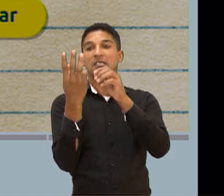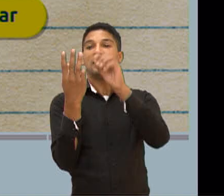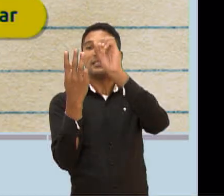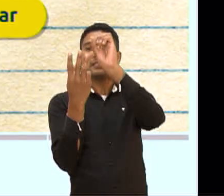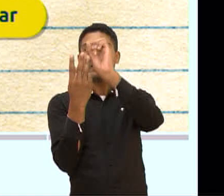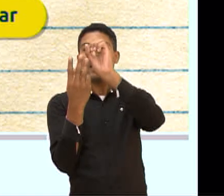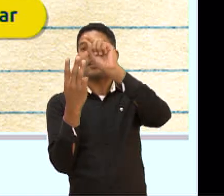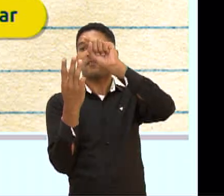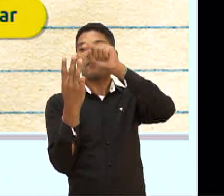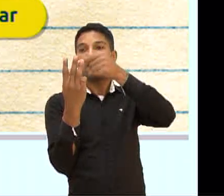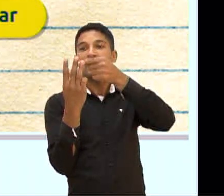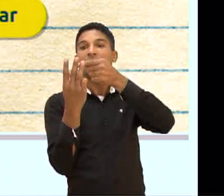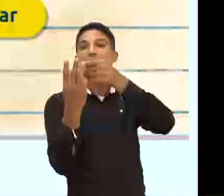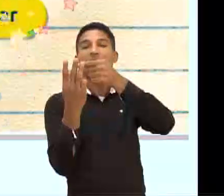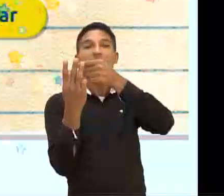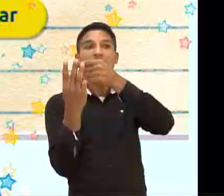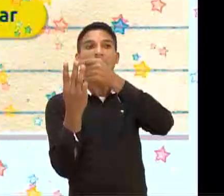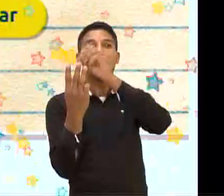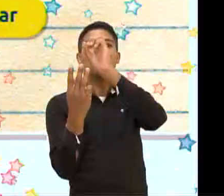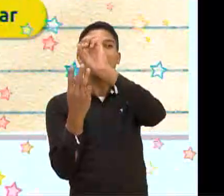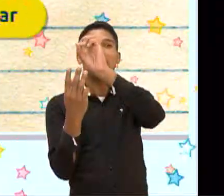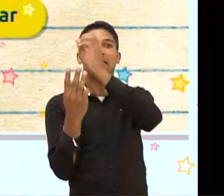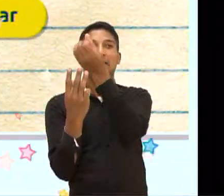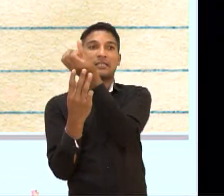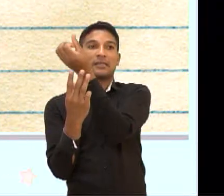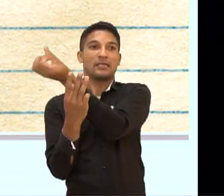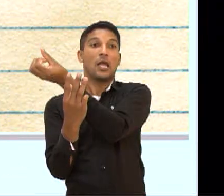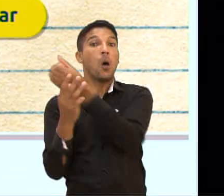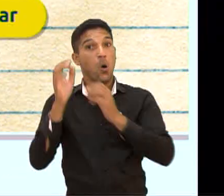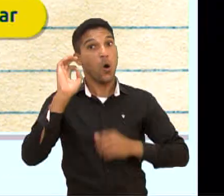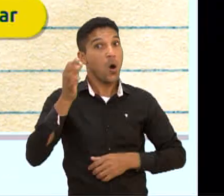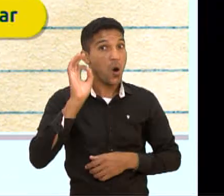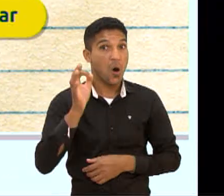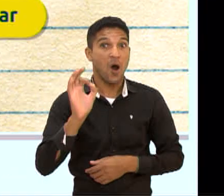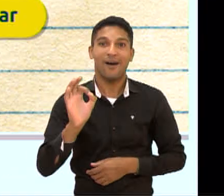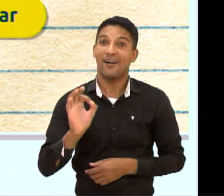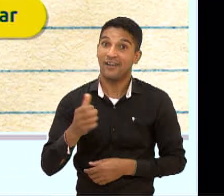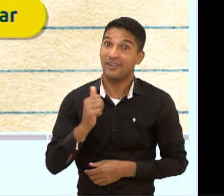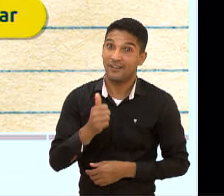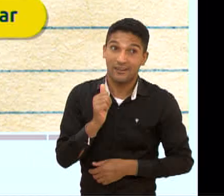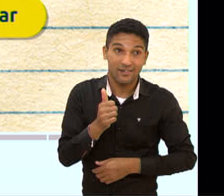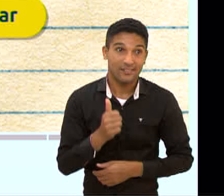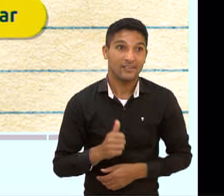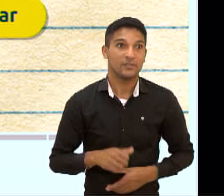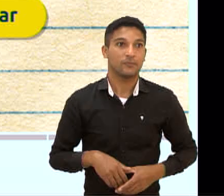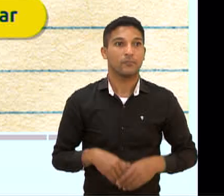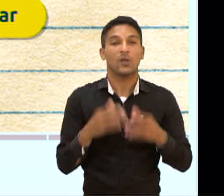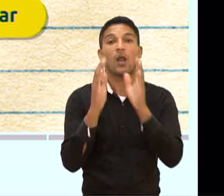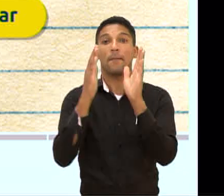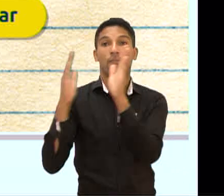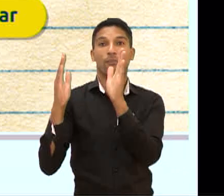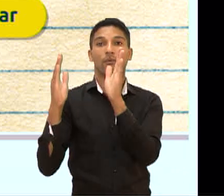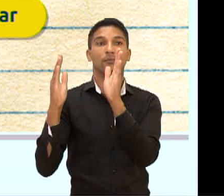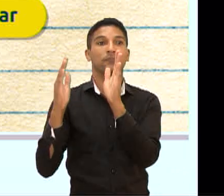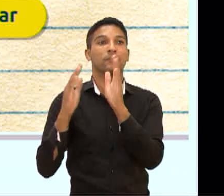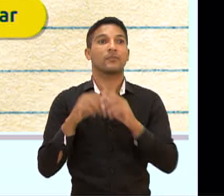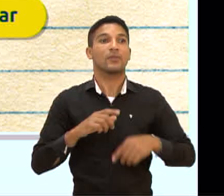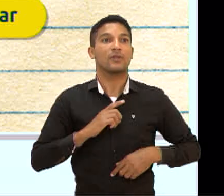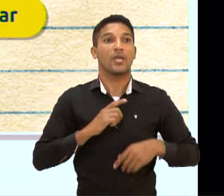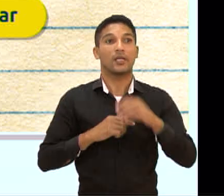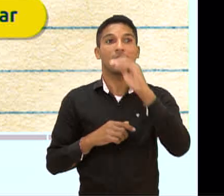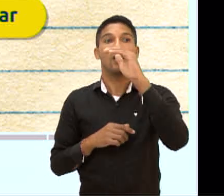Olá, acertamos! Vamos para a nossa próxima fase? Agora temos o quê?